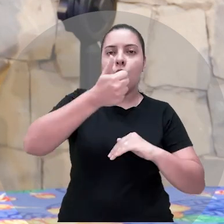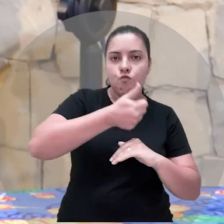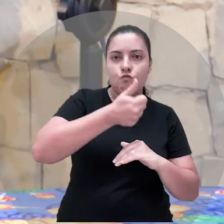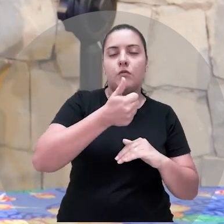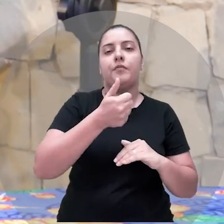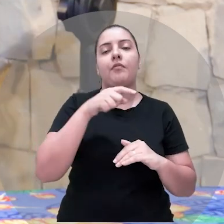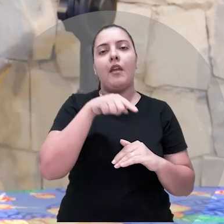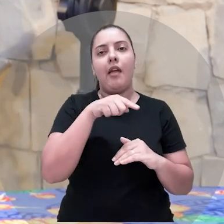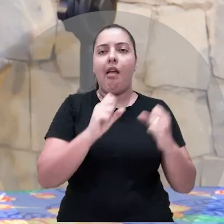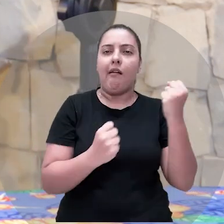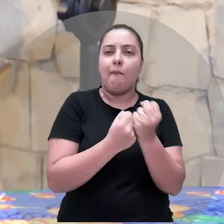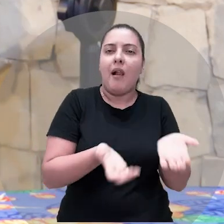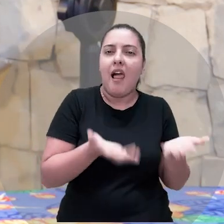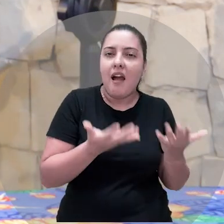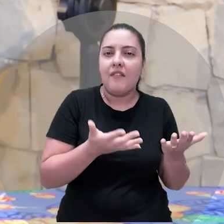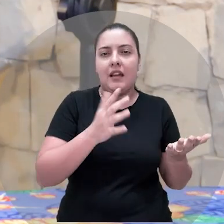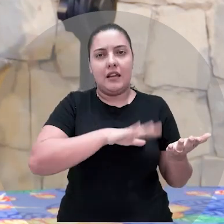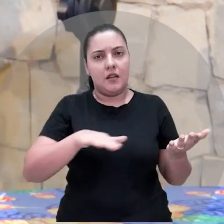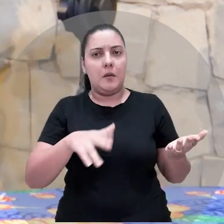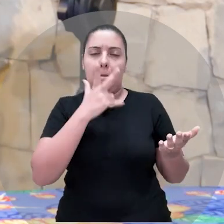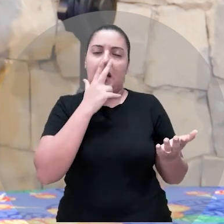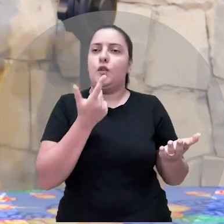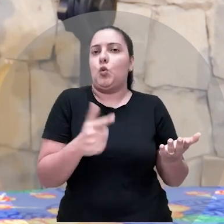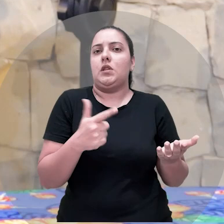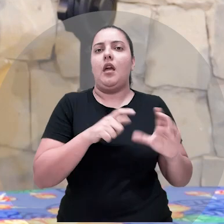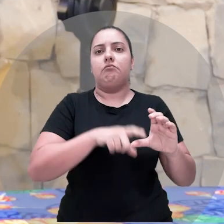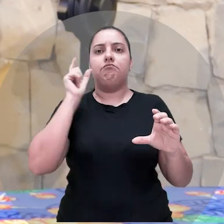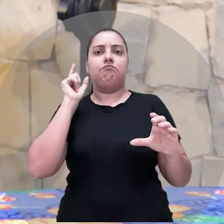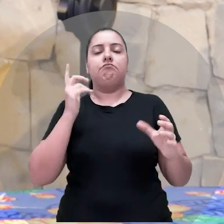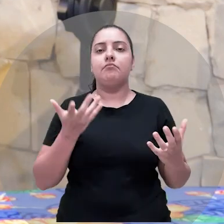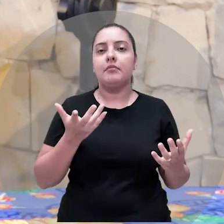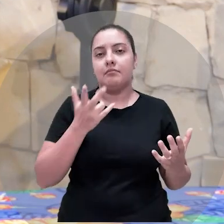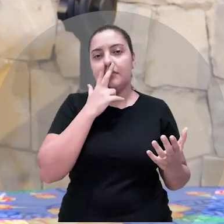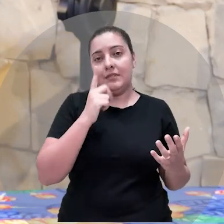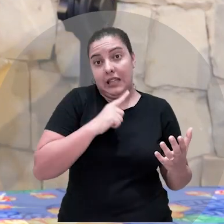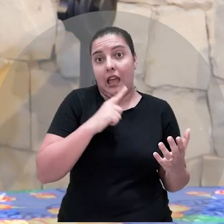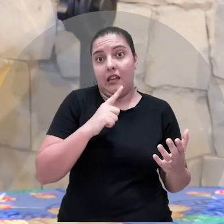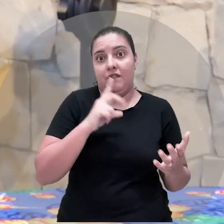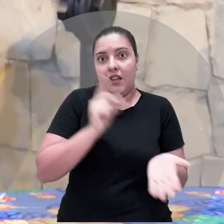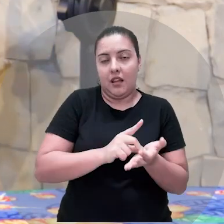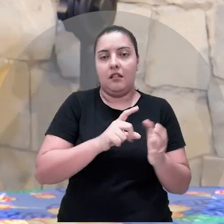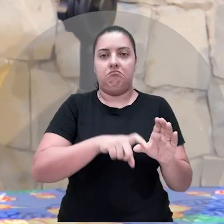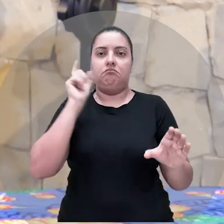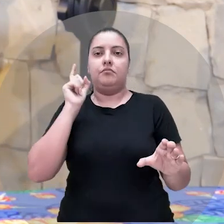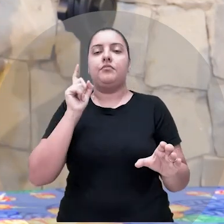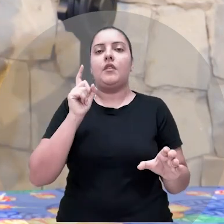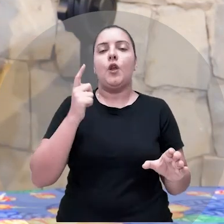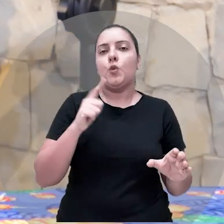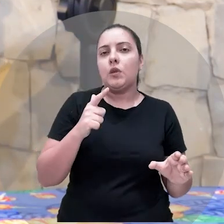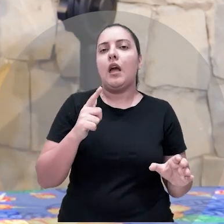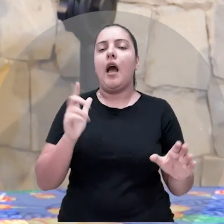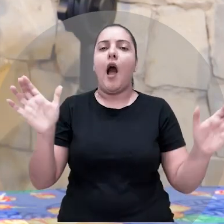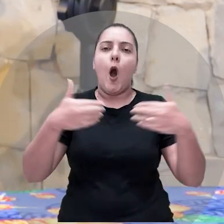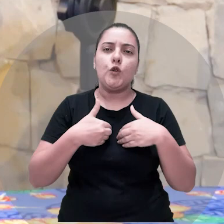autismo de suporte nível 1 que seria esse mais leve a criança que tem menos características né menos sintomas